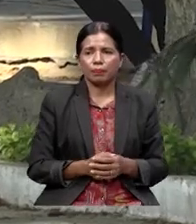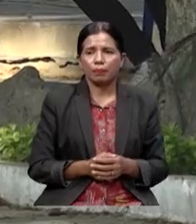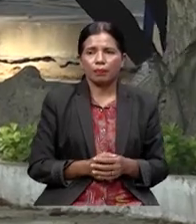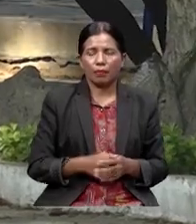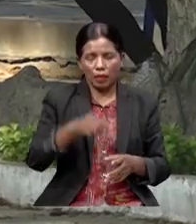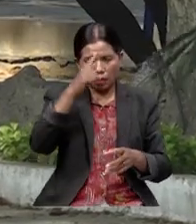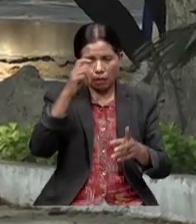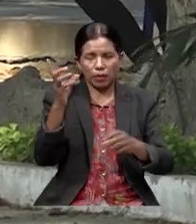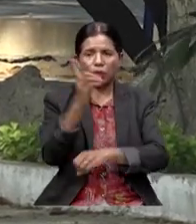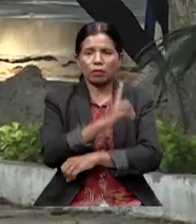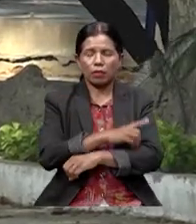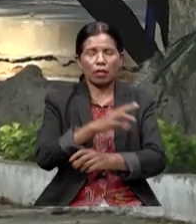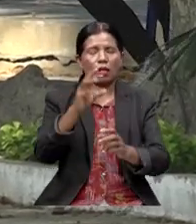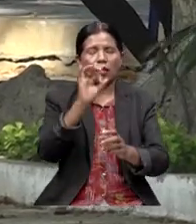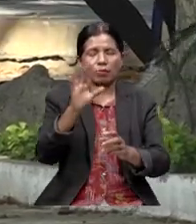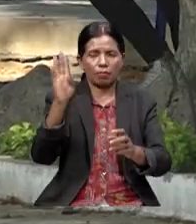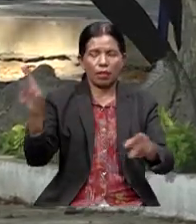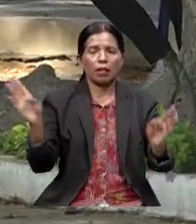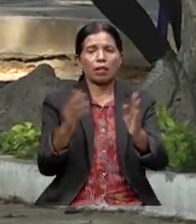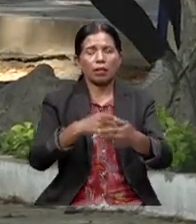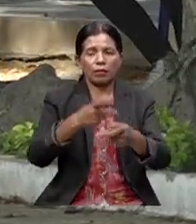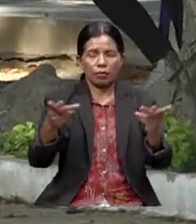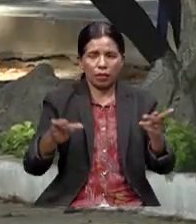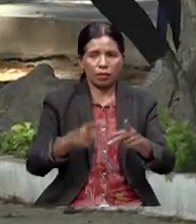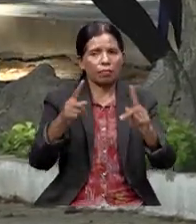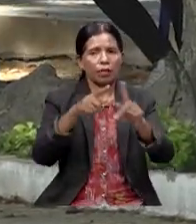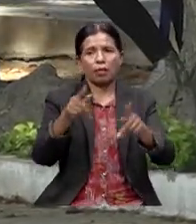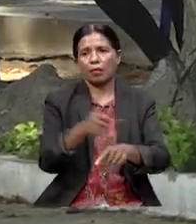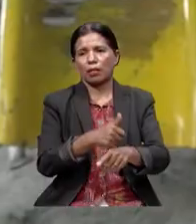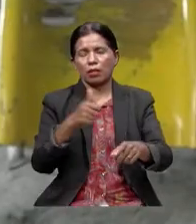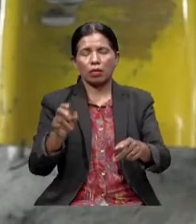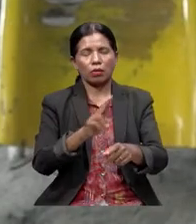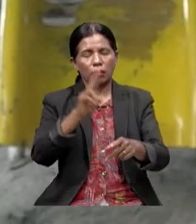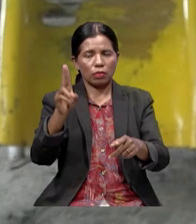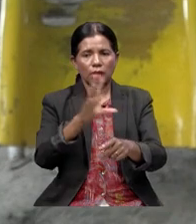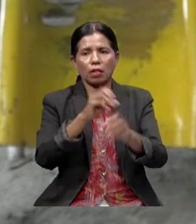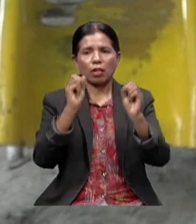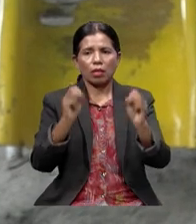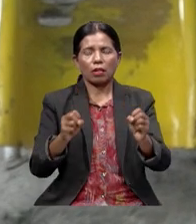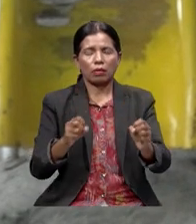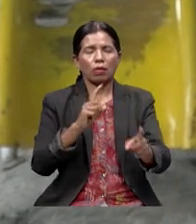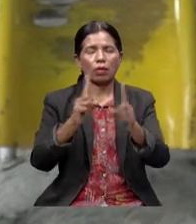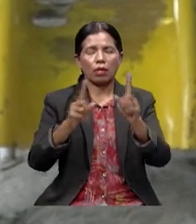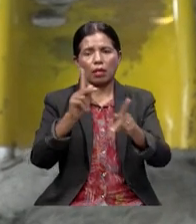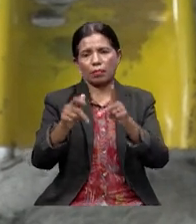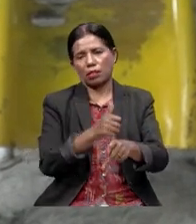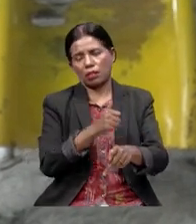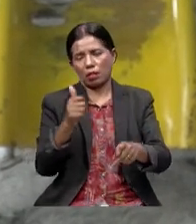Tamba ohin loron, media sosial saya nesan espasu ba ema balun ato proveta ofende no defama ema selu.